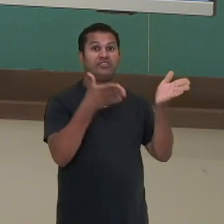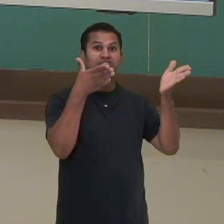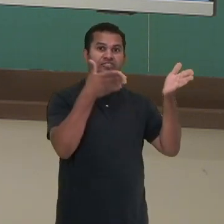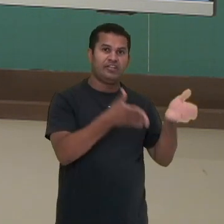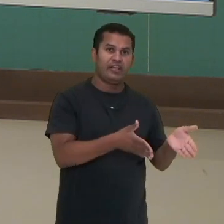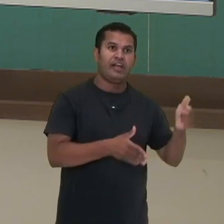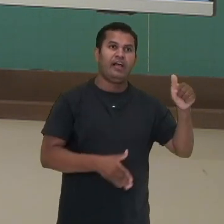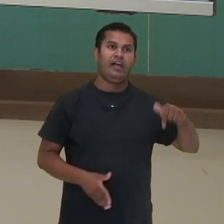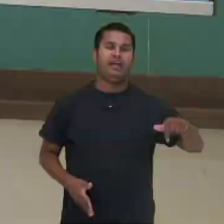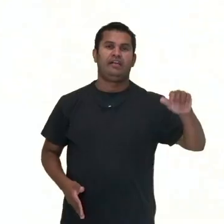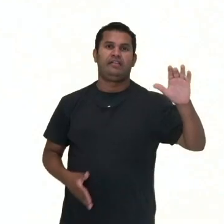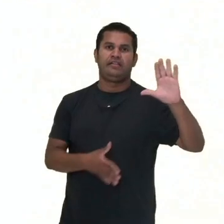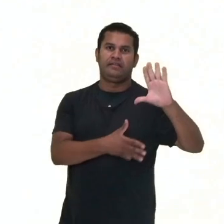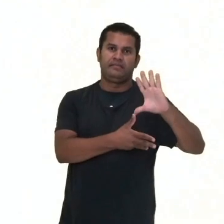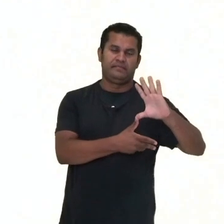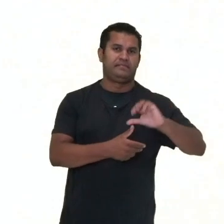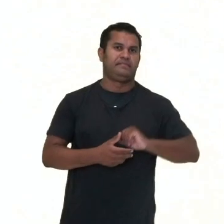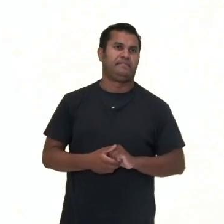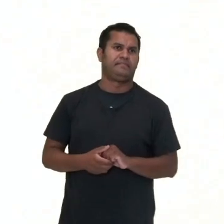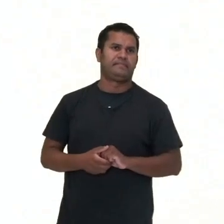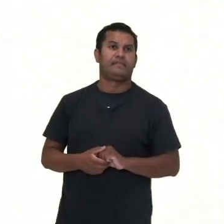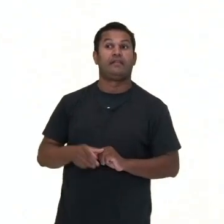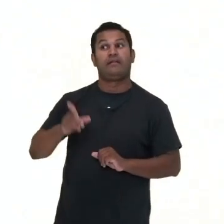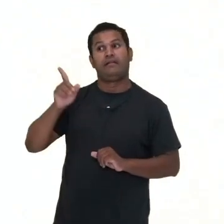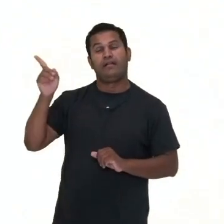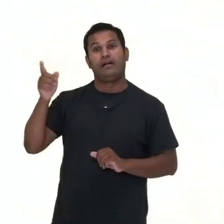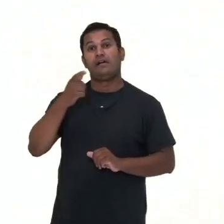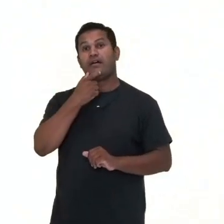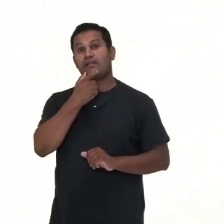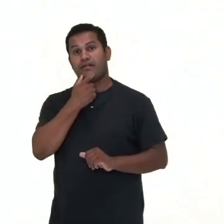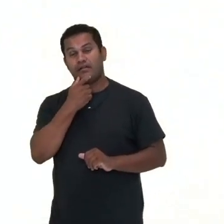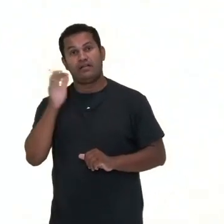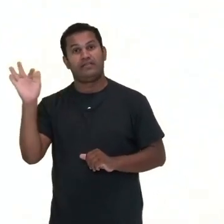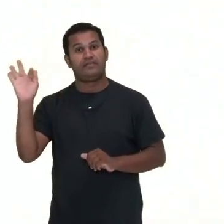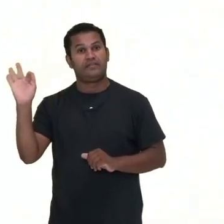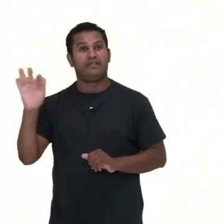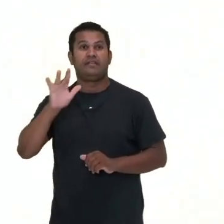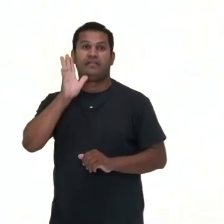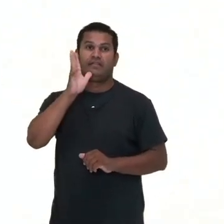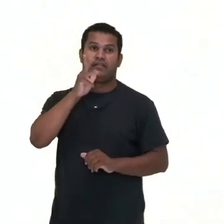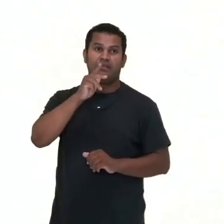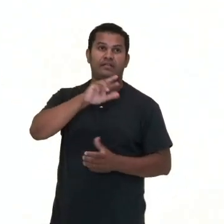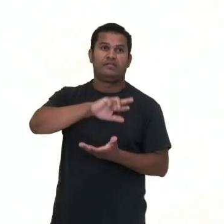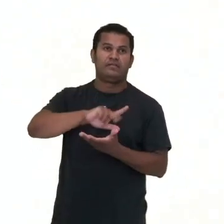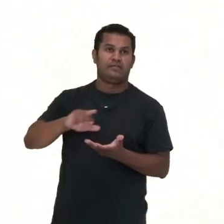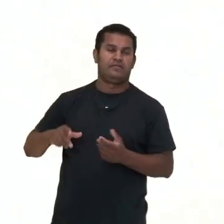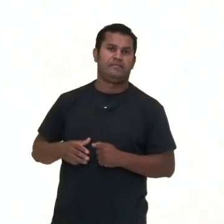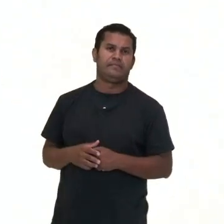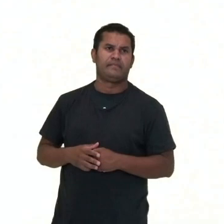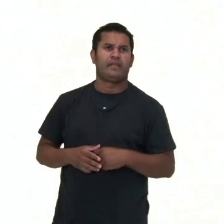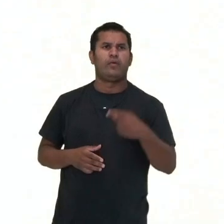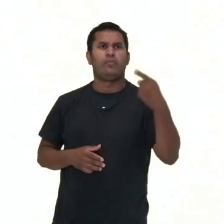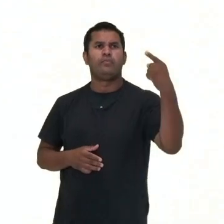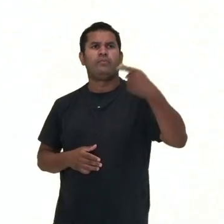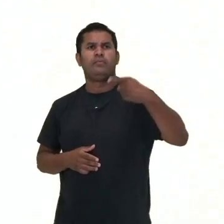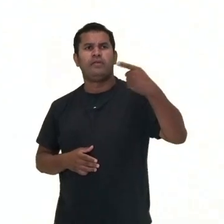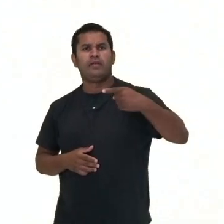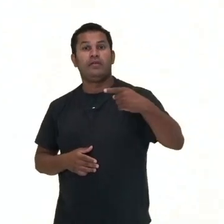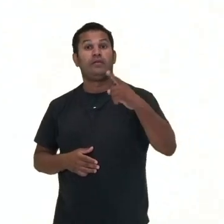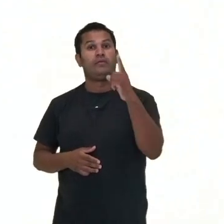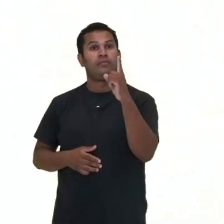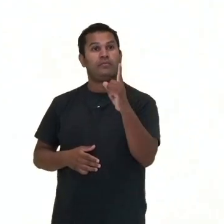mais. Veja, em 1497, o navegador genovês Gianni Caboto, navegando a serviço